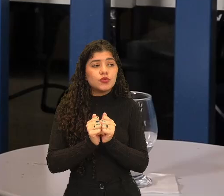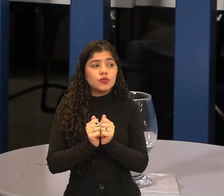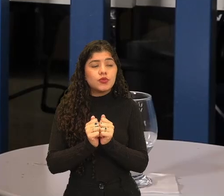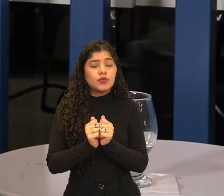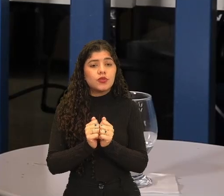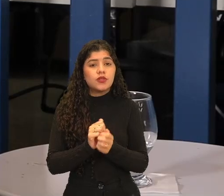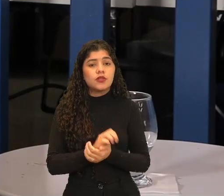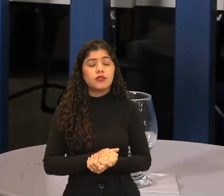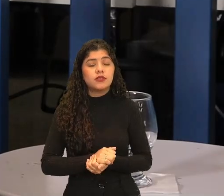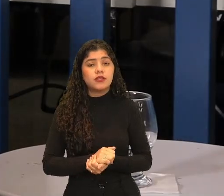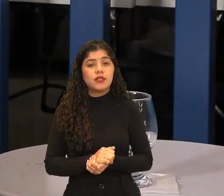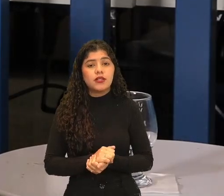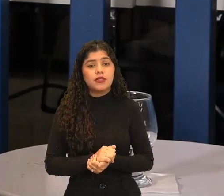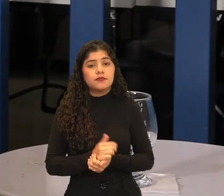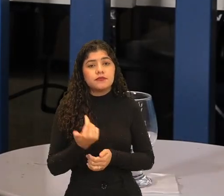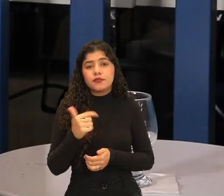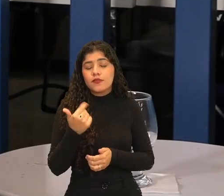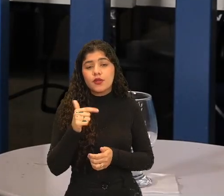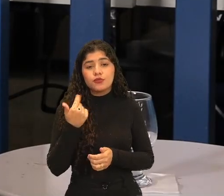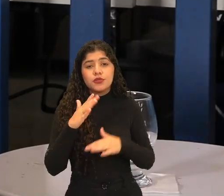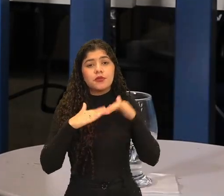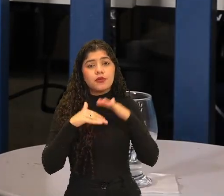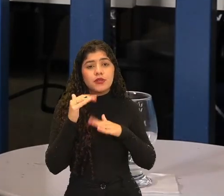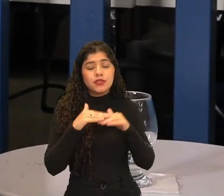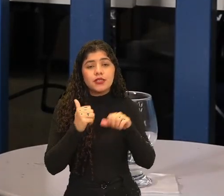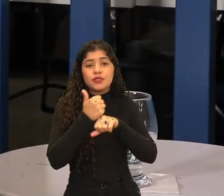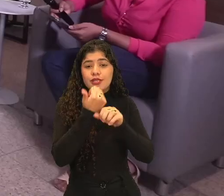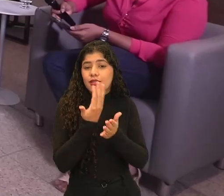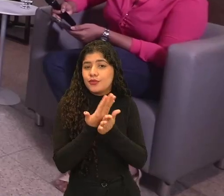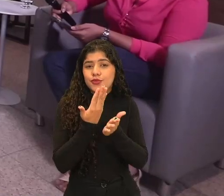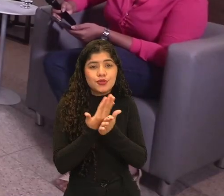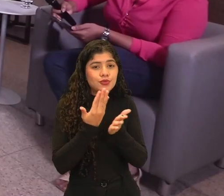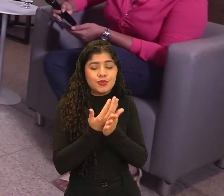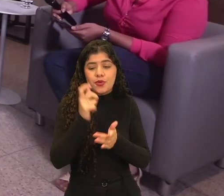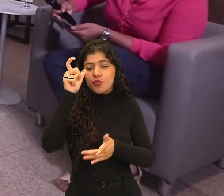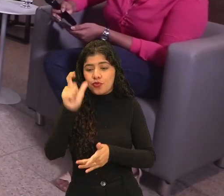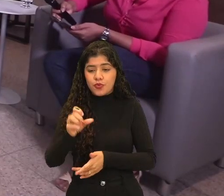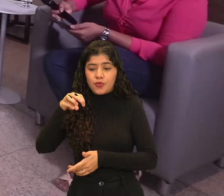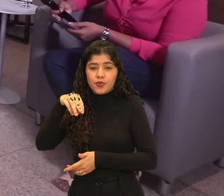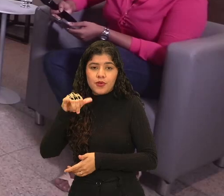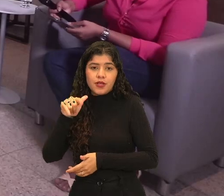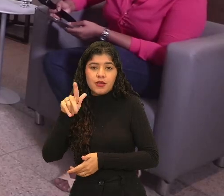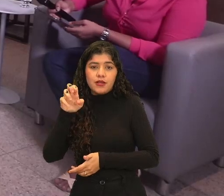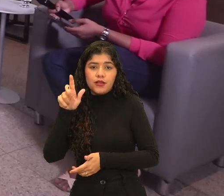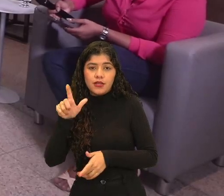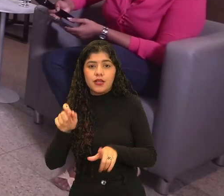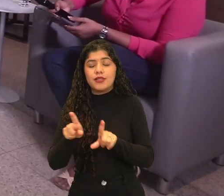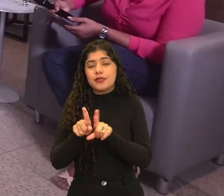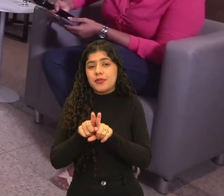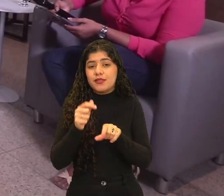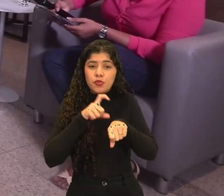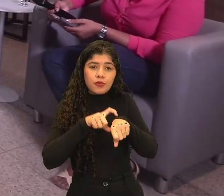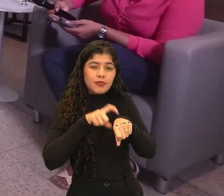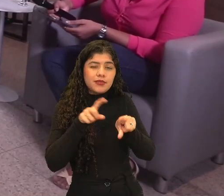conhecia, né? Nem o próprio perfil do Miguel, ela não estudou quem era o Miguel, porque ela, num dos momentos